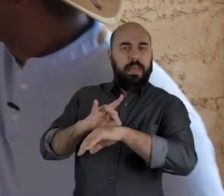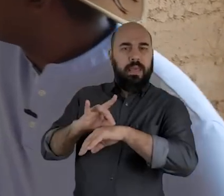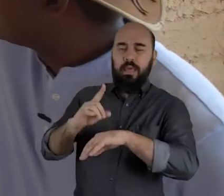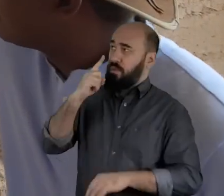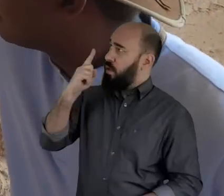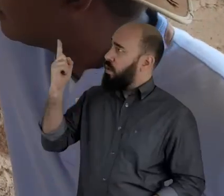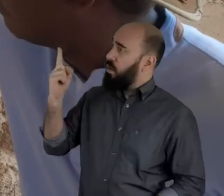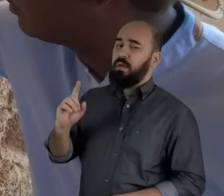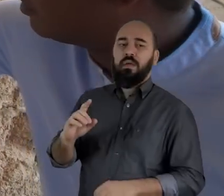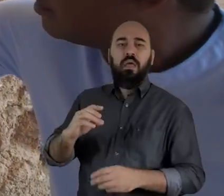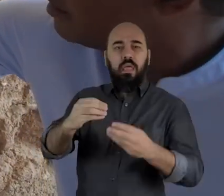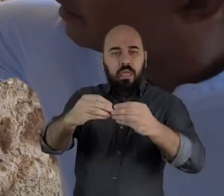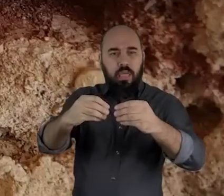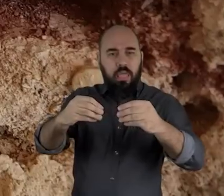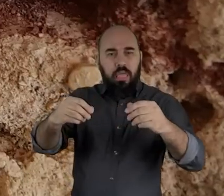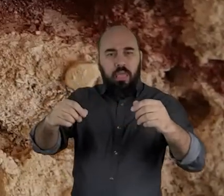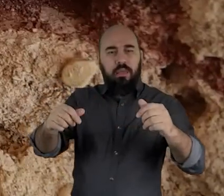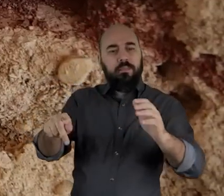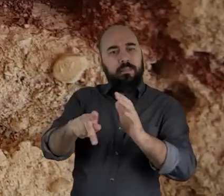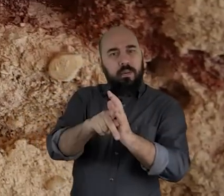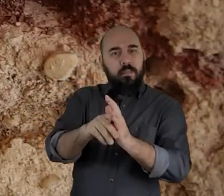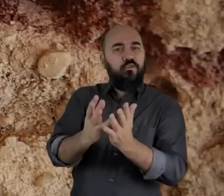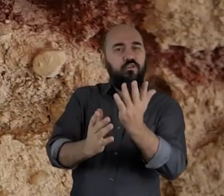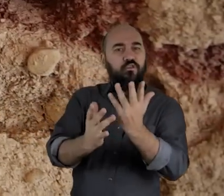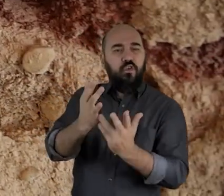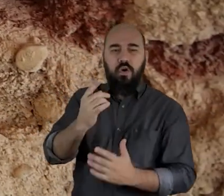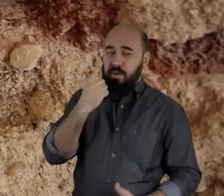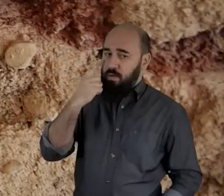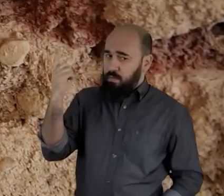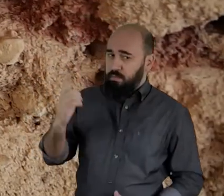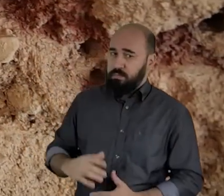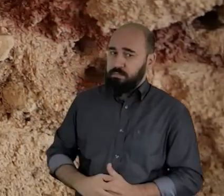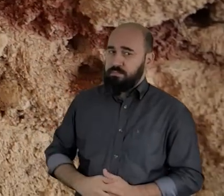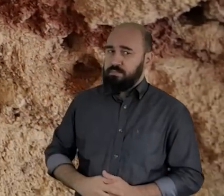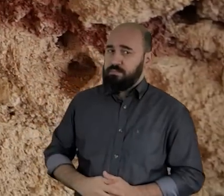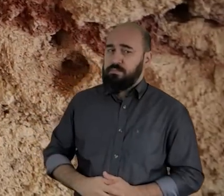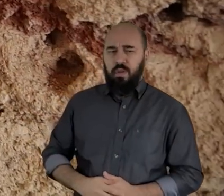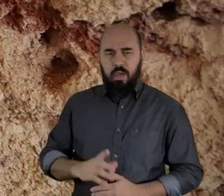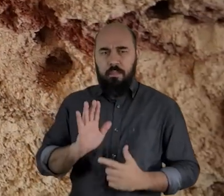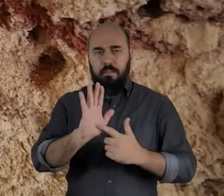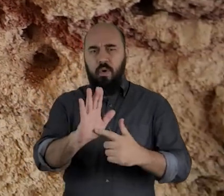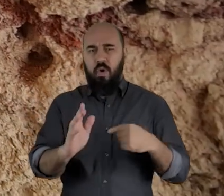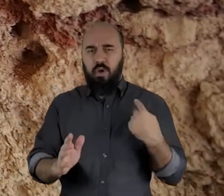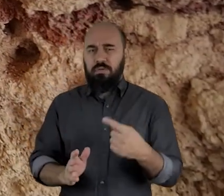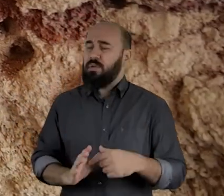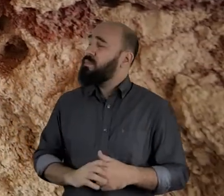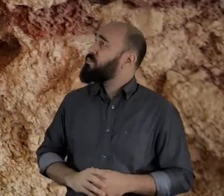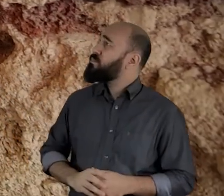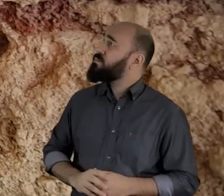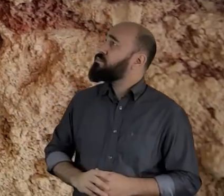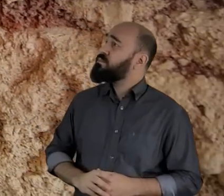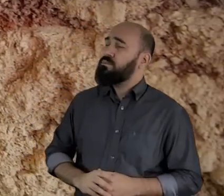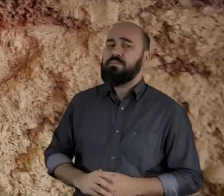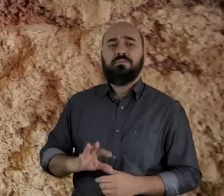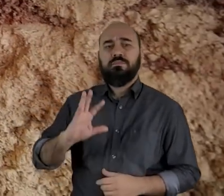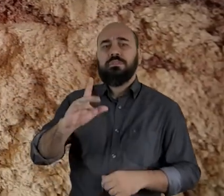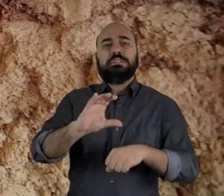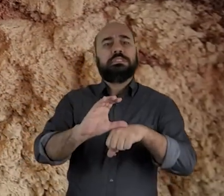são cinzas, tá vendo, olha? Tem cinzas aqui, aqui também. Igor, mostra pra gente, por favor, aqui, olha, são todas marcas de